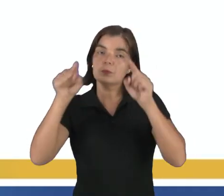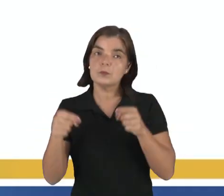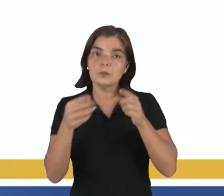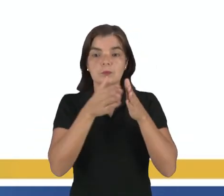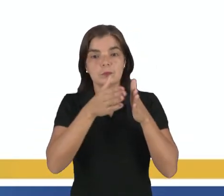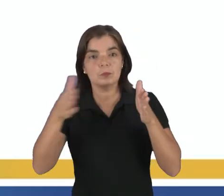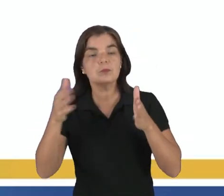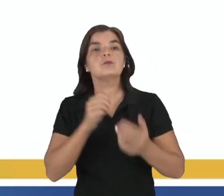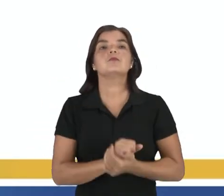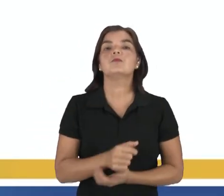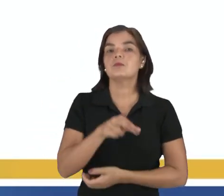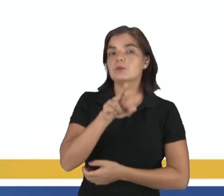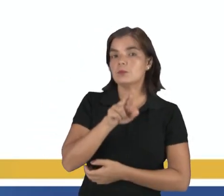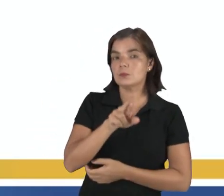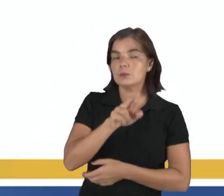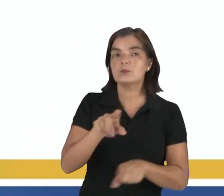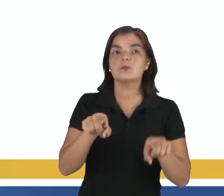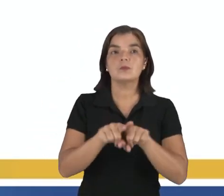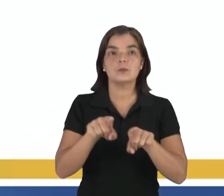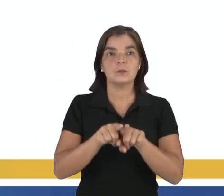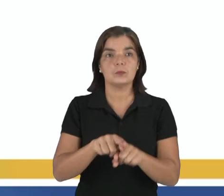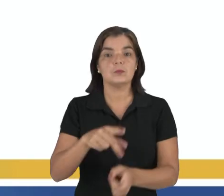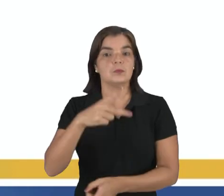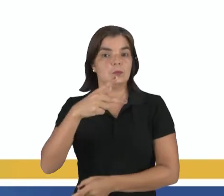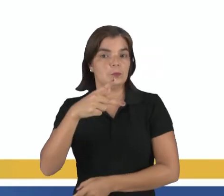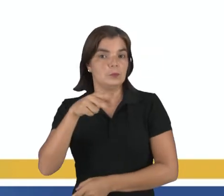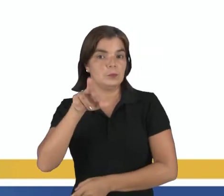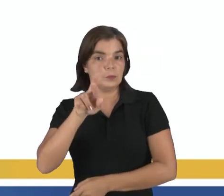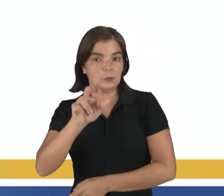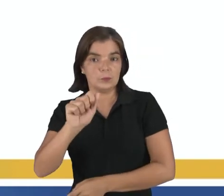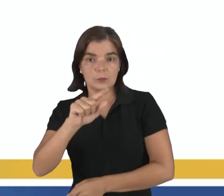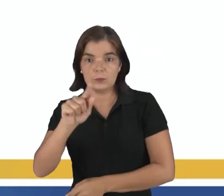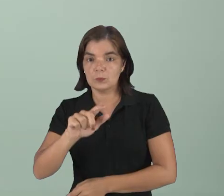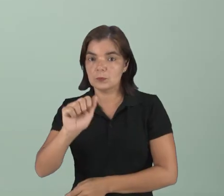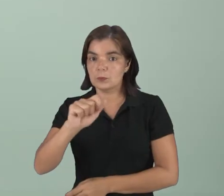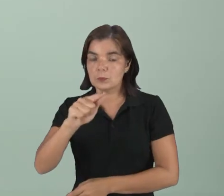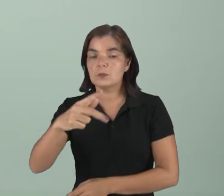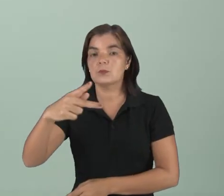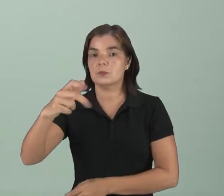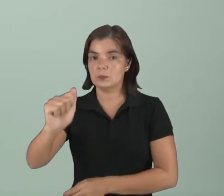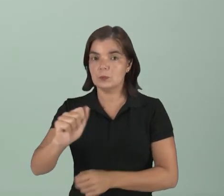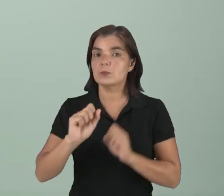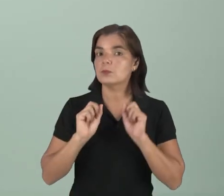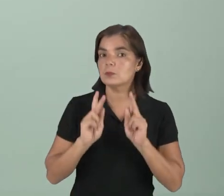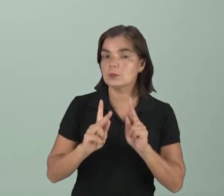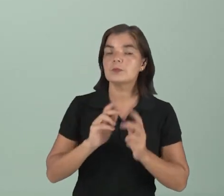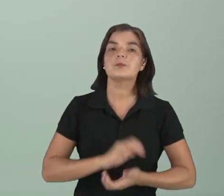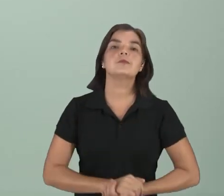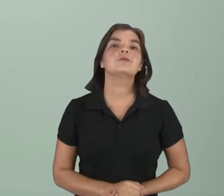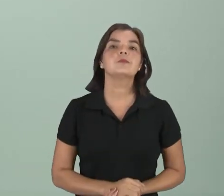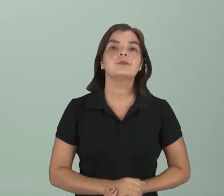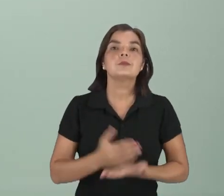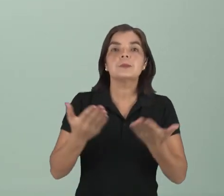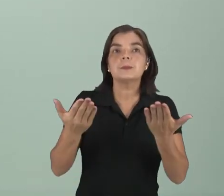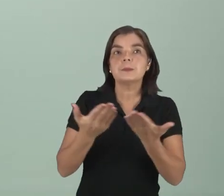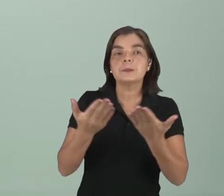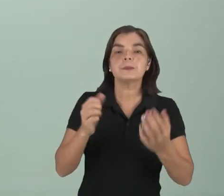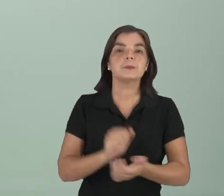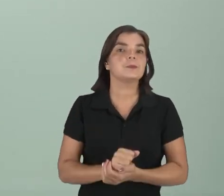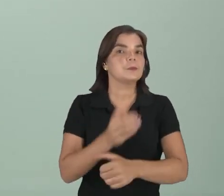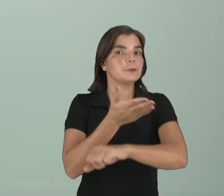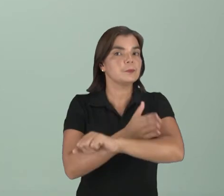da sequência e o meu R é a razão da PA. Belezinha? Gente, agora nós vamos